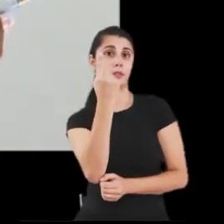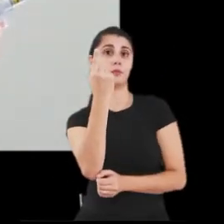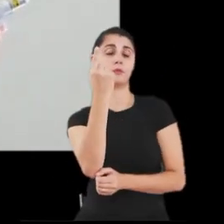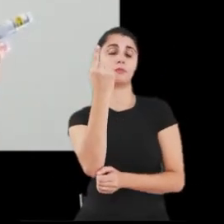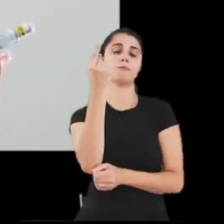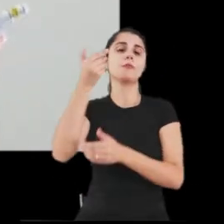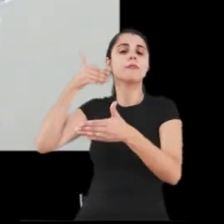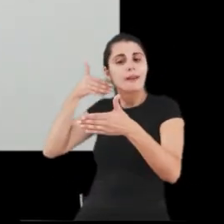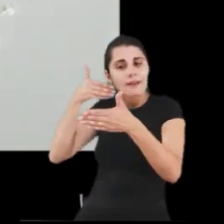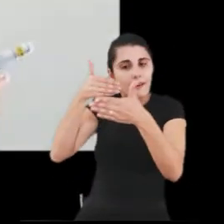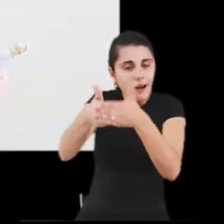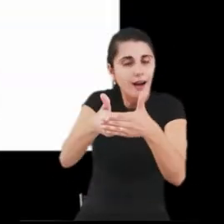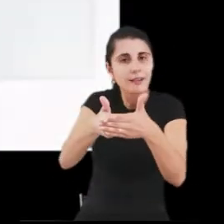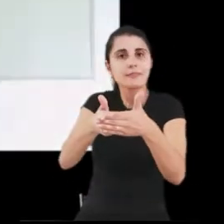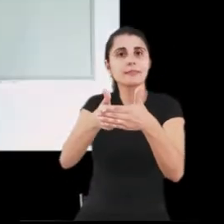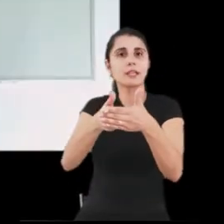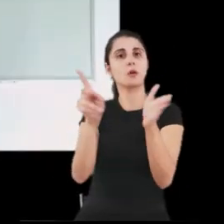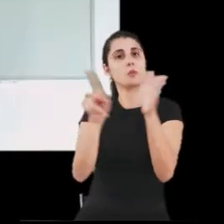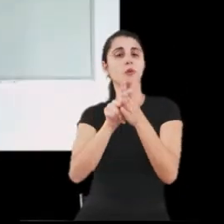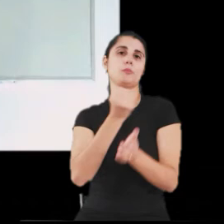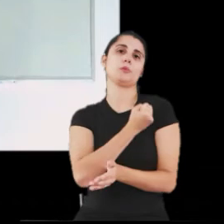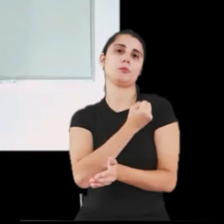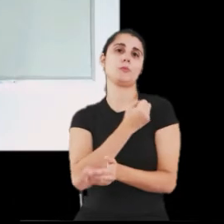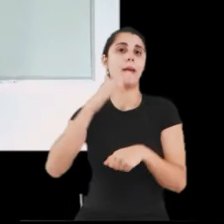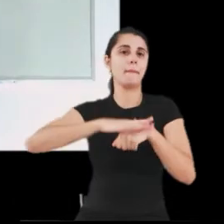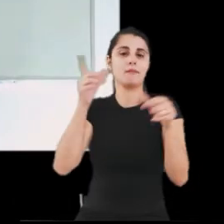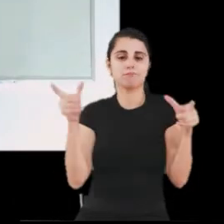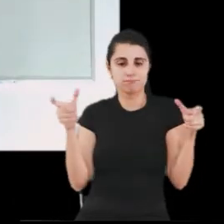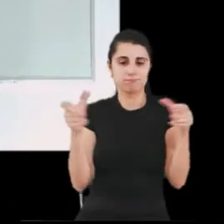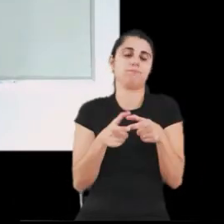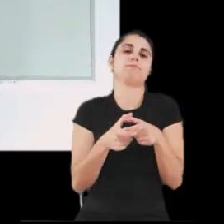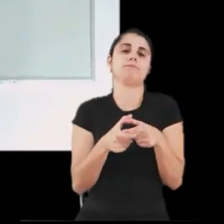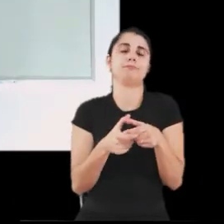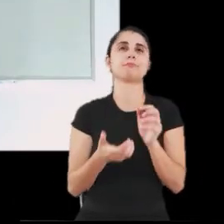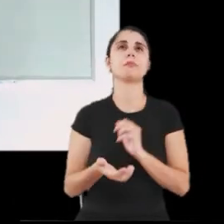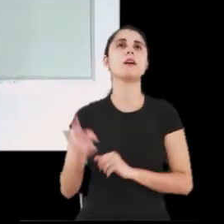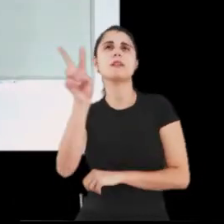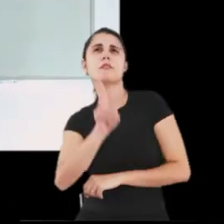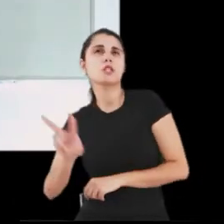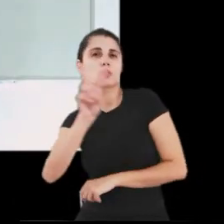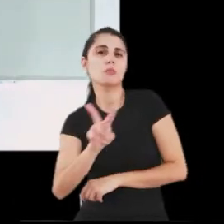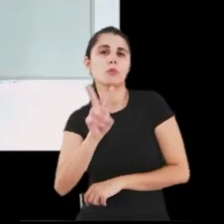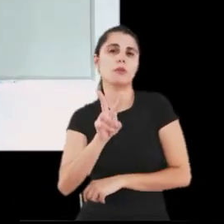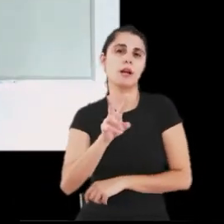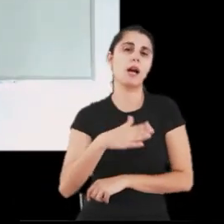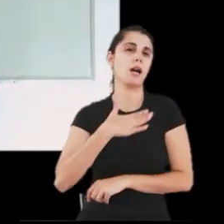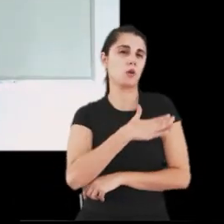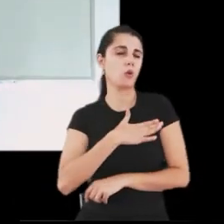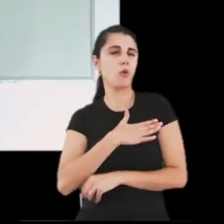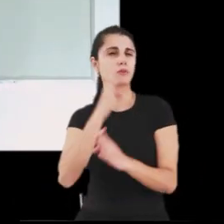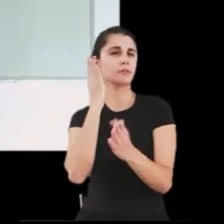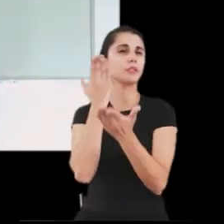número. É um conjunto limitado. Um outro conteúdo que o Enem e os vestibulares gostam muito é o mínimo múltiplo